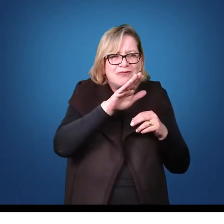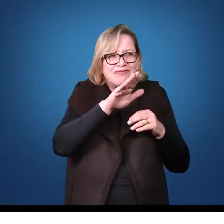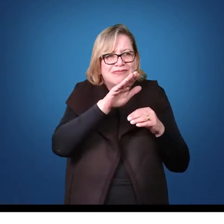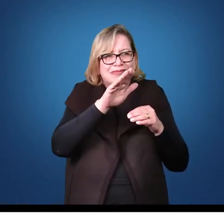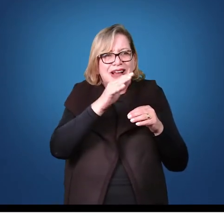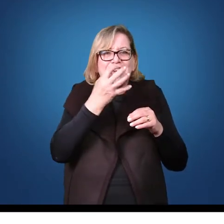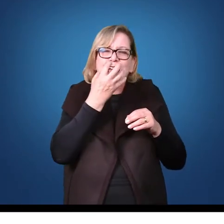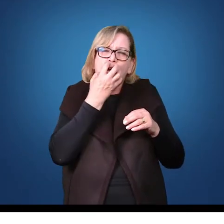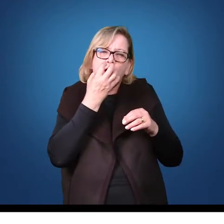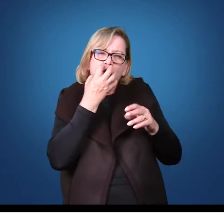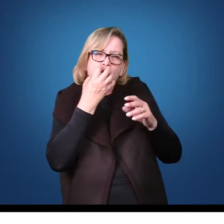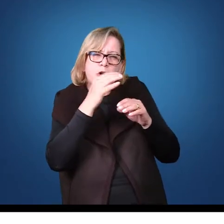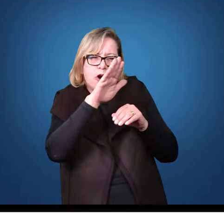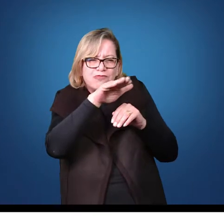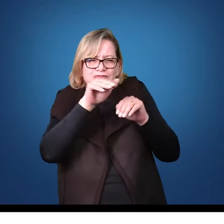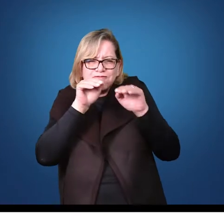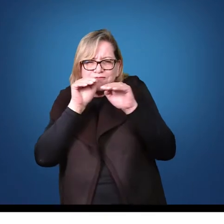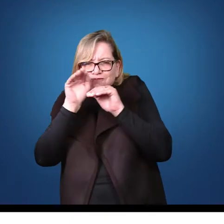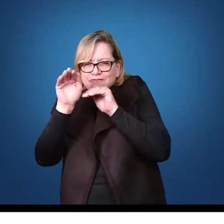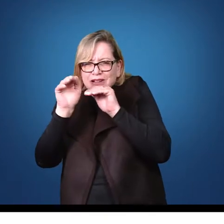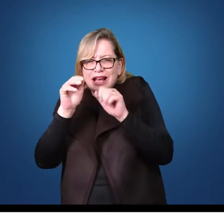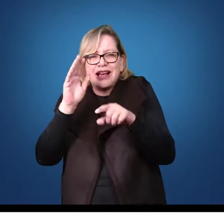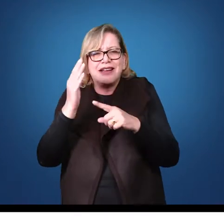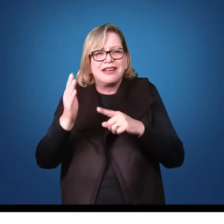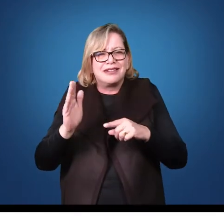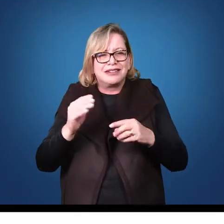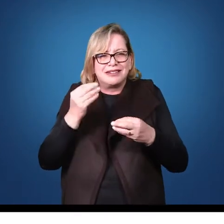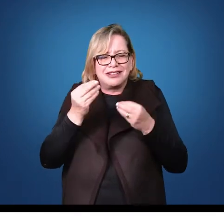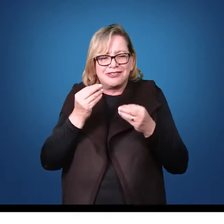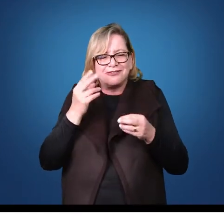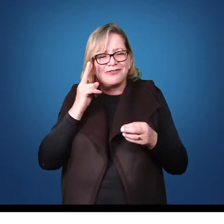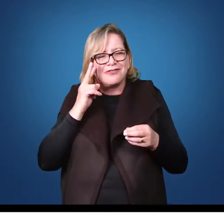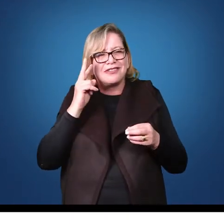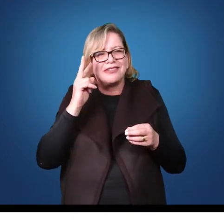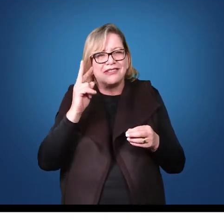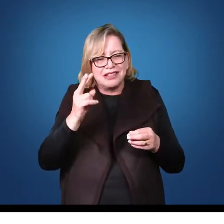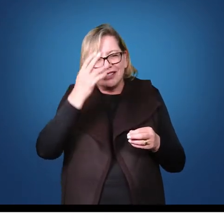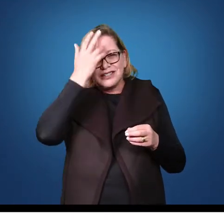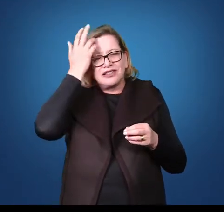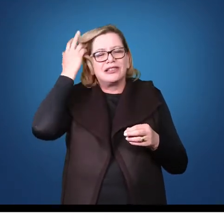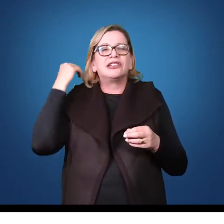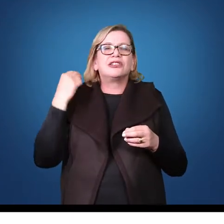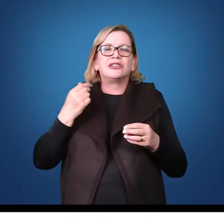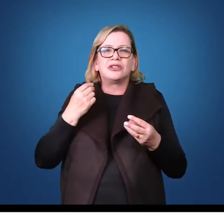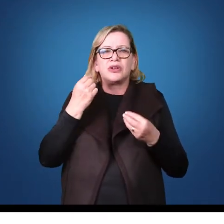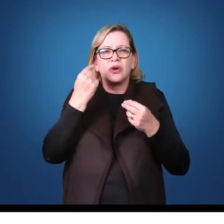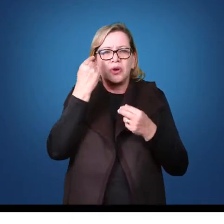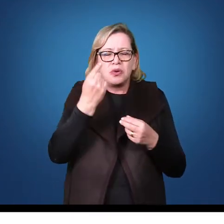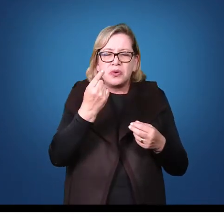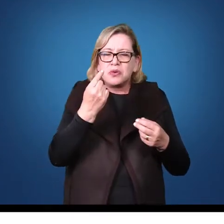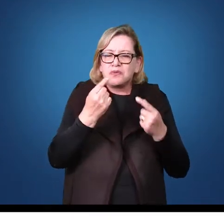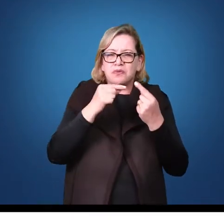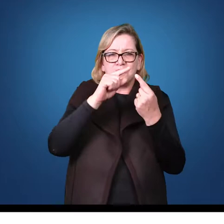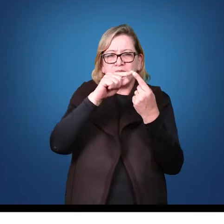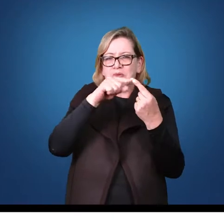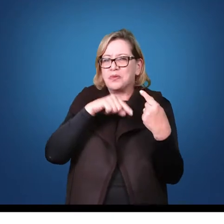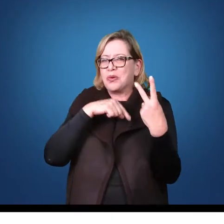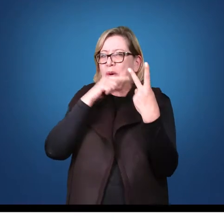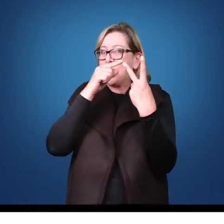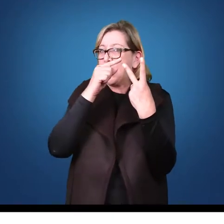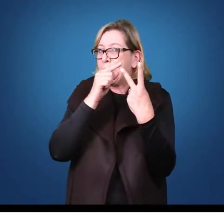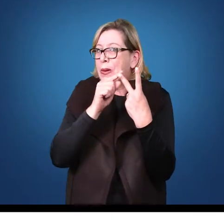dos cachorrinhos de estimação. Olha só, um cachorrinho, outro